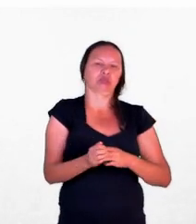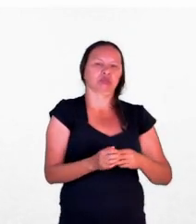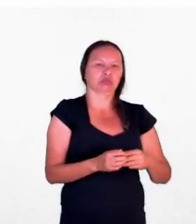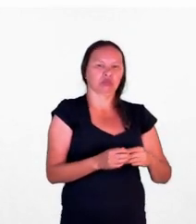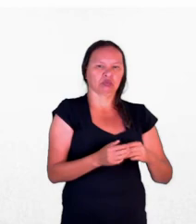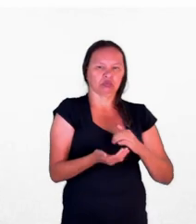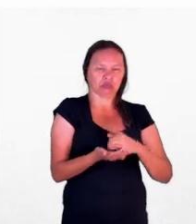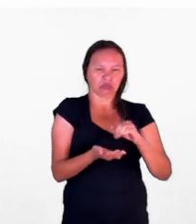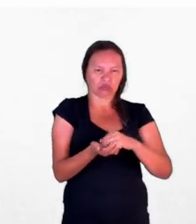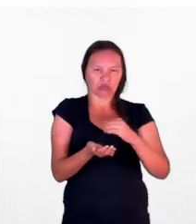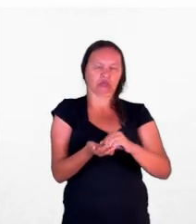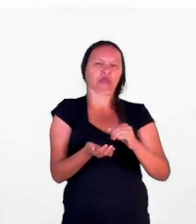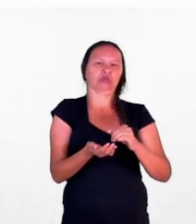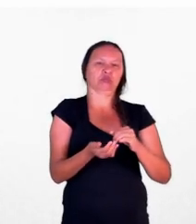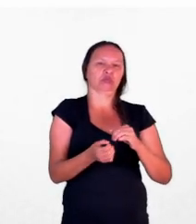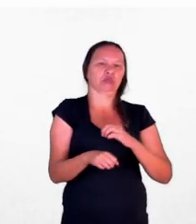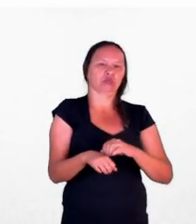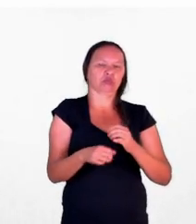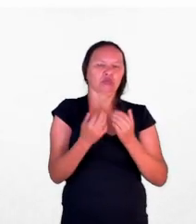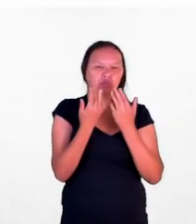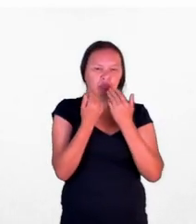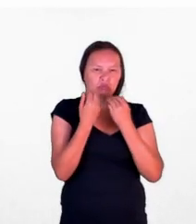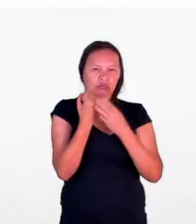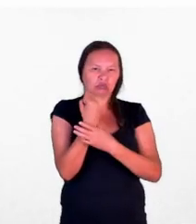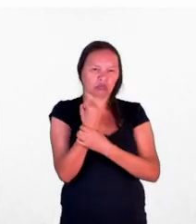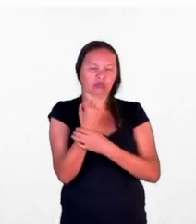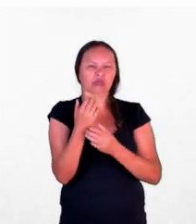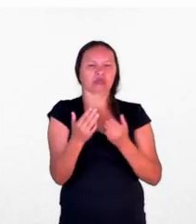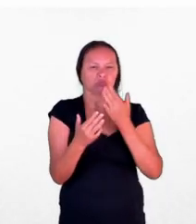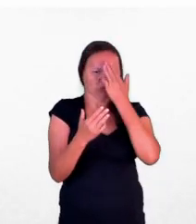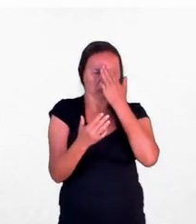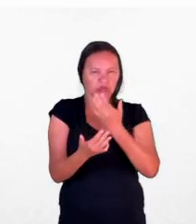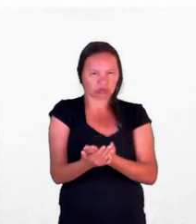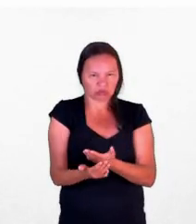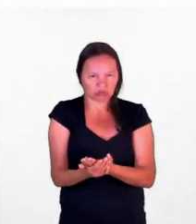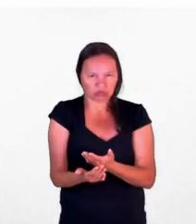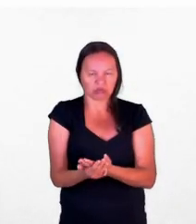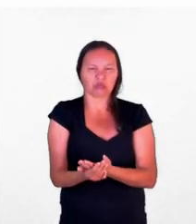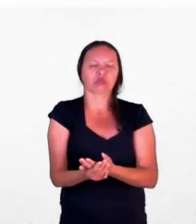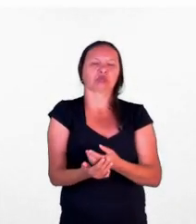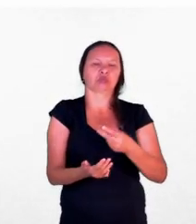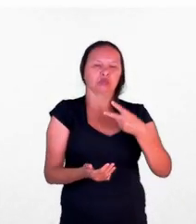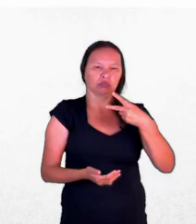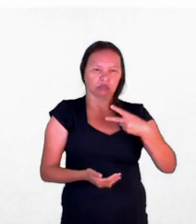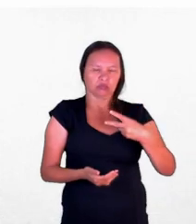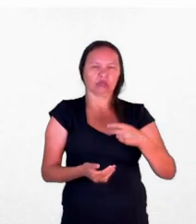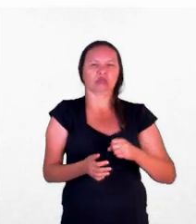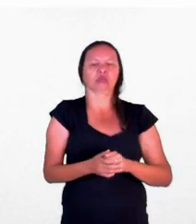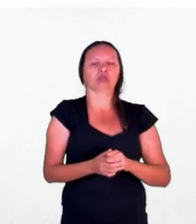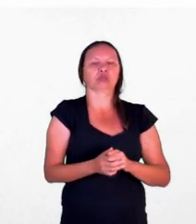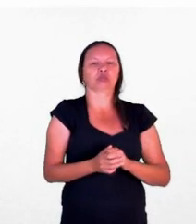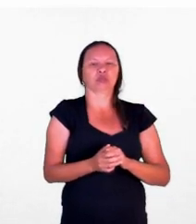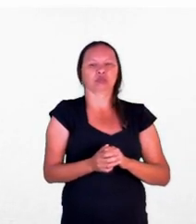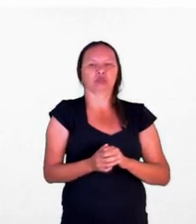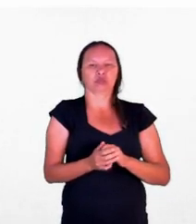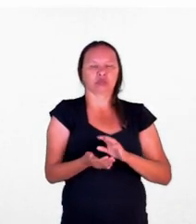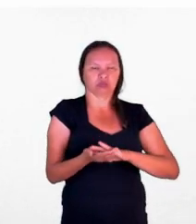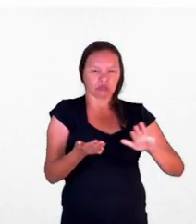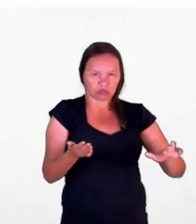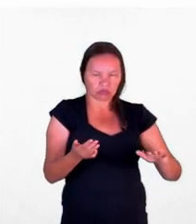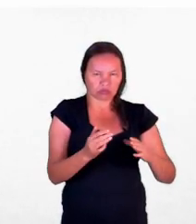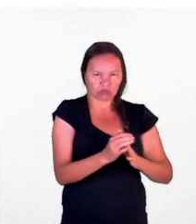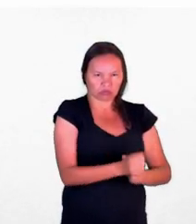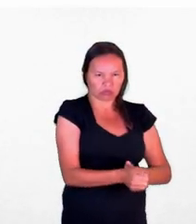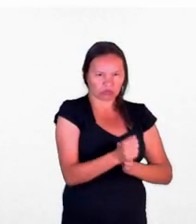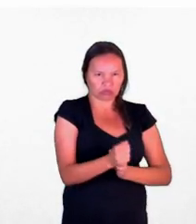diretrizes do do Programa Nacional de alimentação escolar E aí eu queria nesses dois acho que destacar da importância de acompanhar